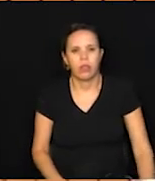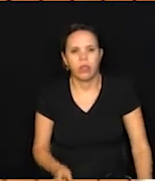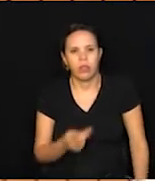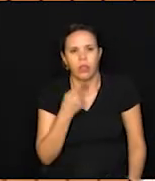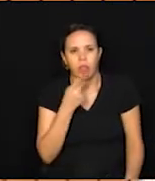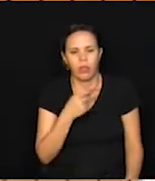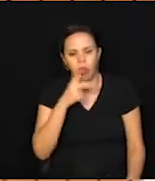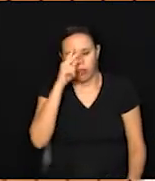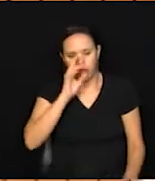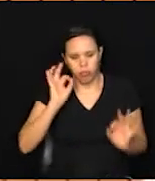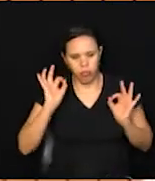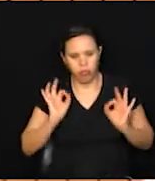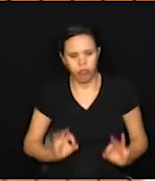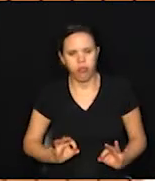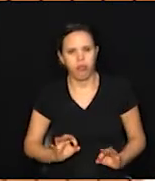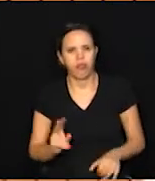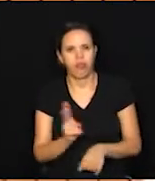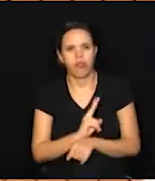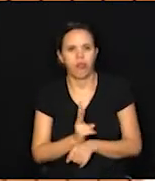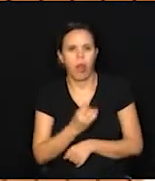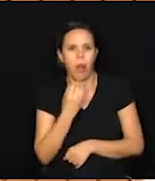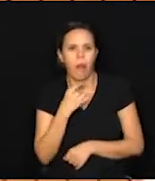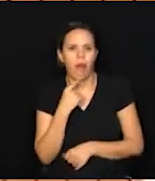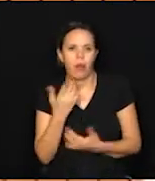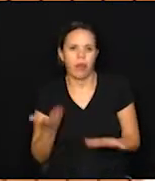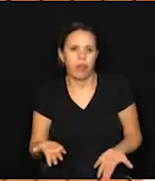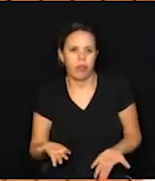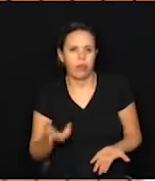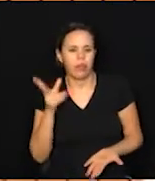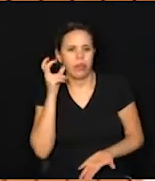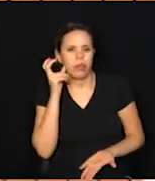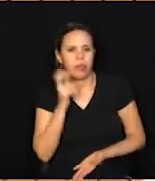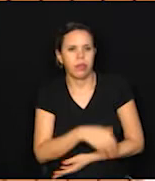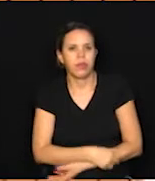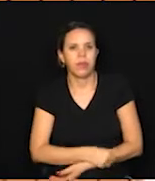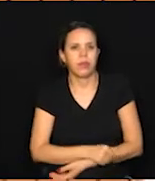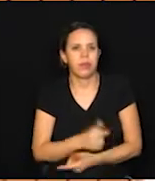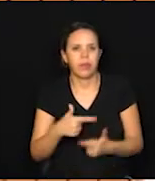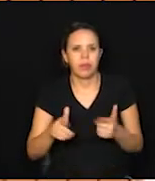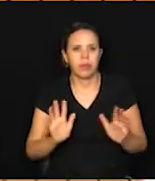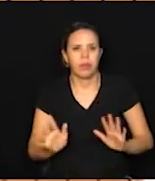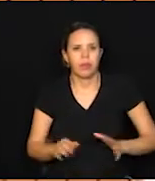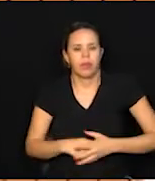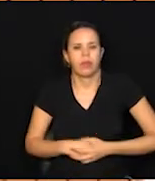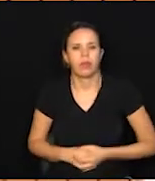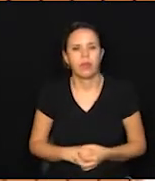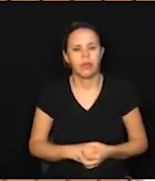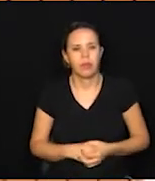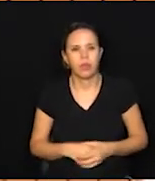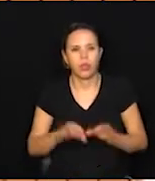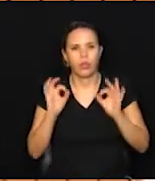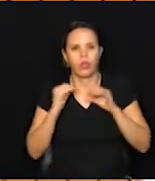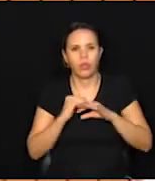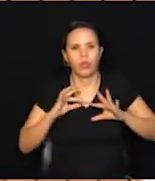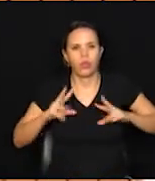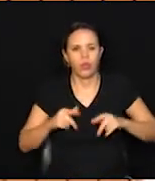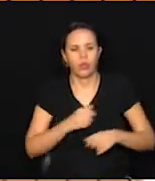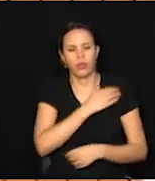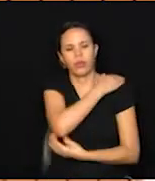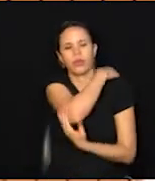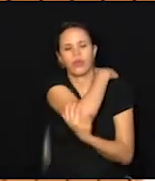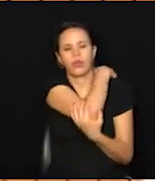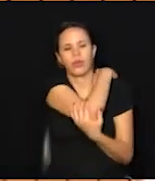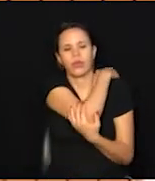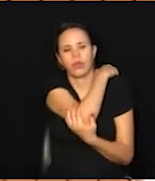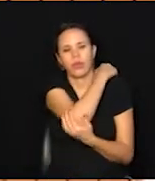com propriedade, faz bons questionamentos, a gente fica aqui escutando não, sem problema nenhum, mas para ser justo com todo mundo, né,